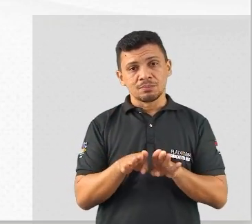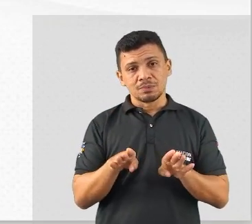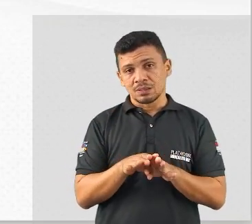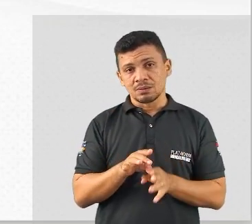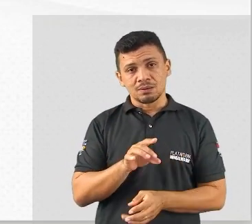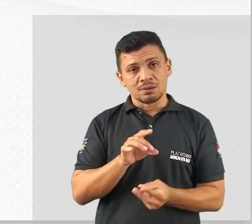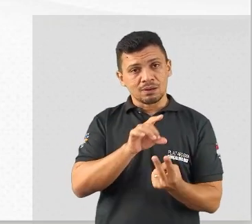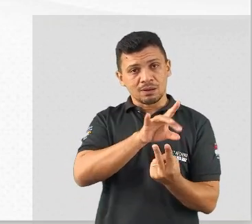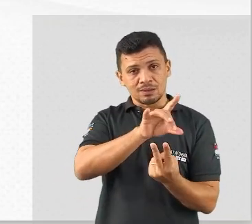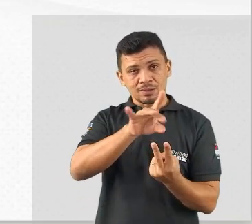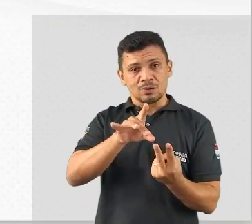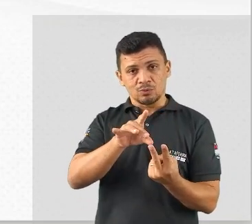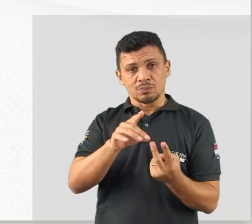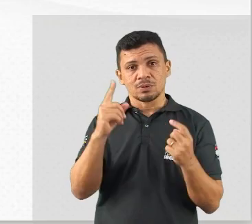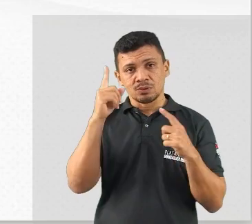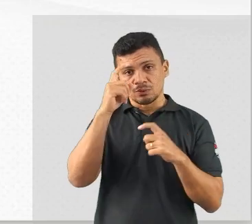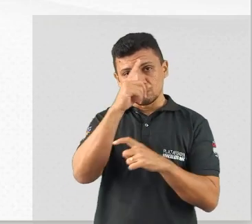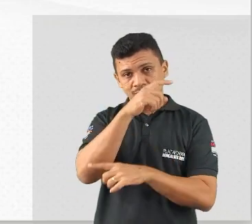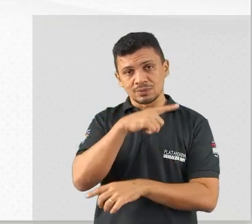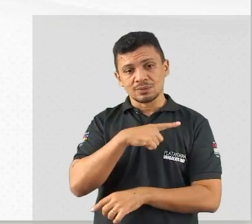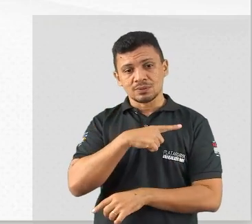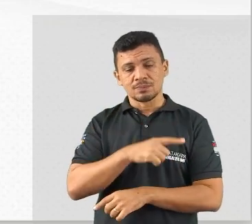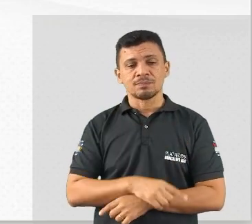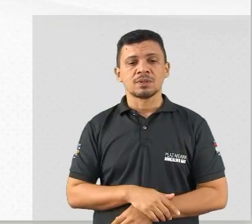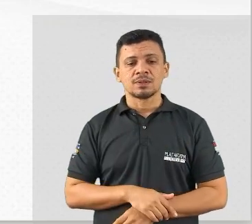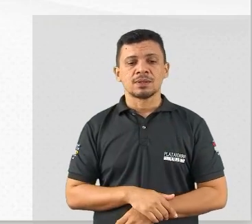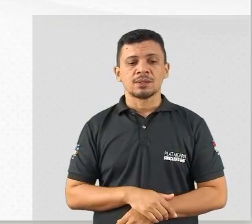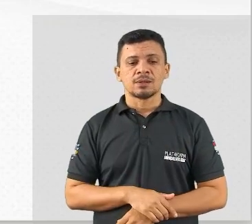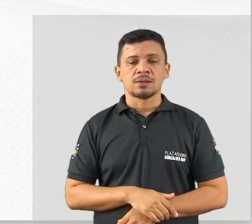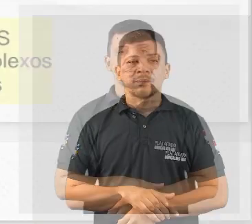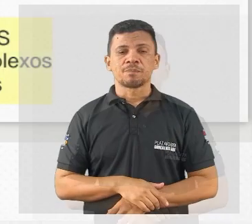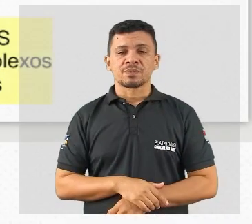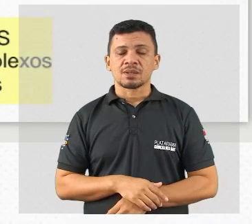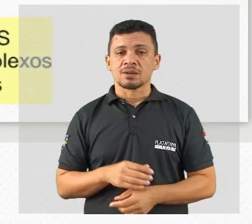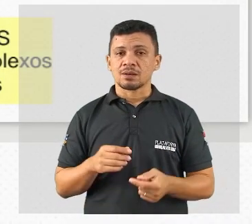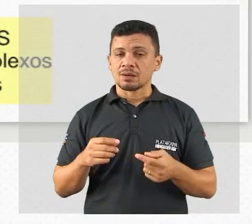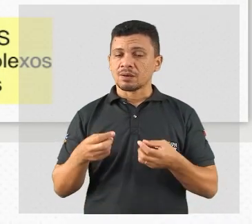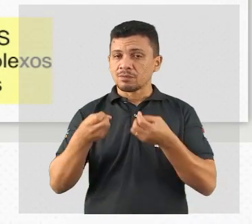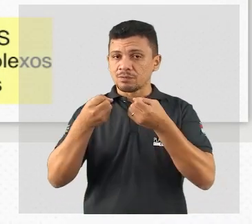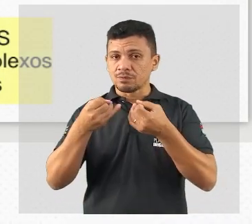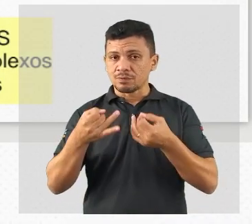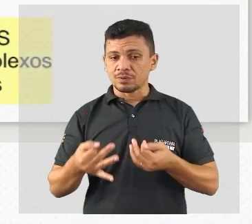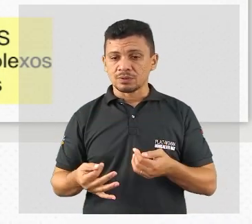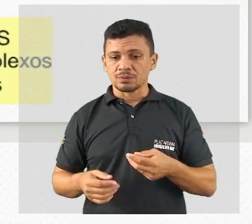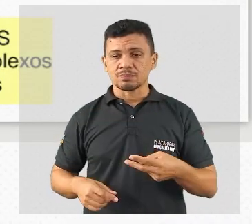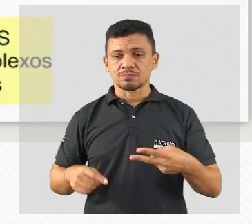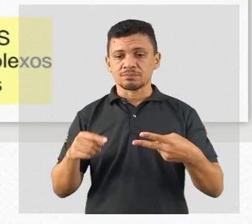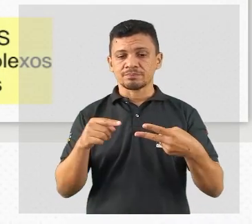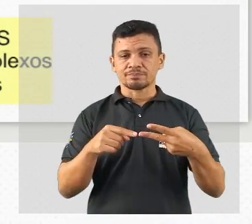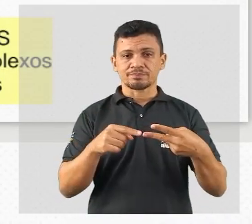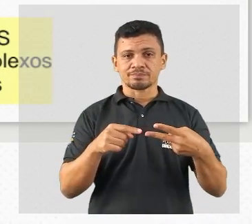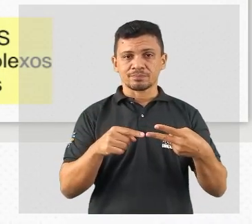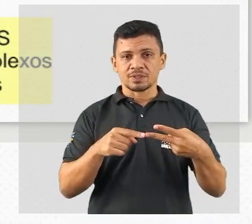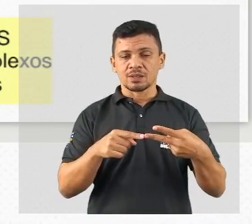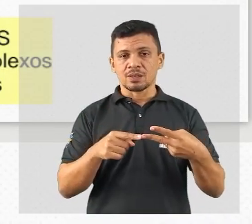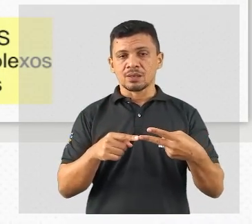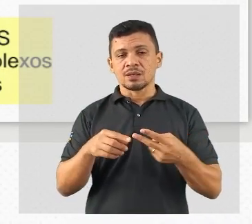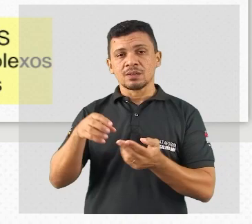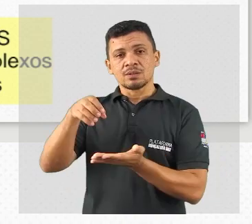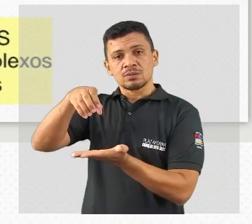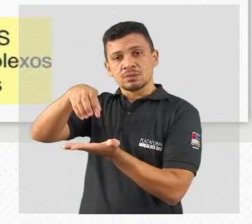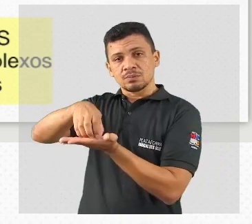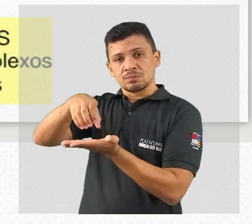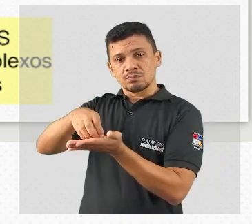sua estrutura, que são, a gente vai falar mais na frente, as células eucariontes e as células procariontes.